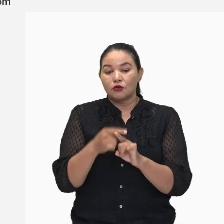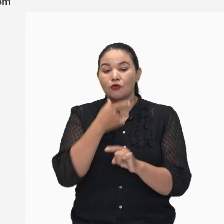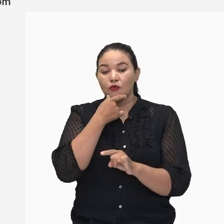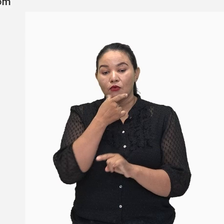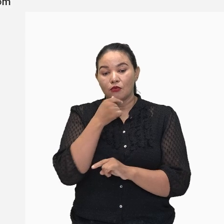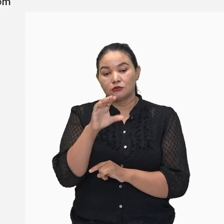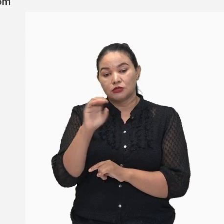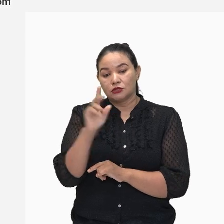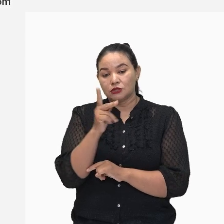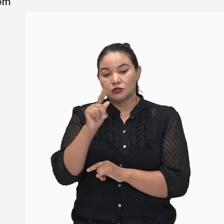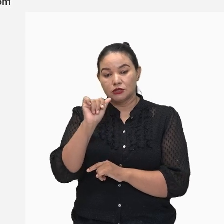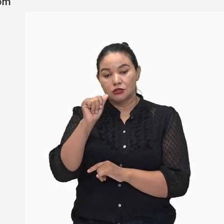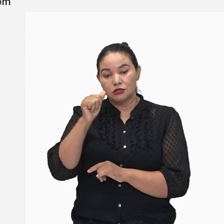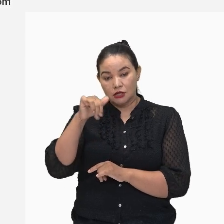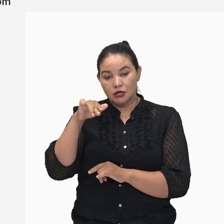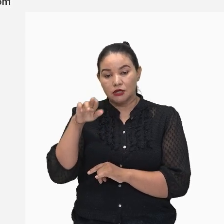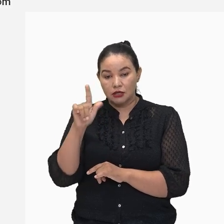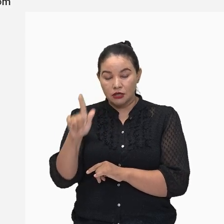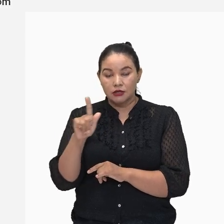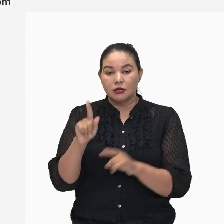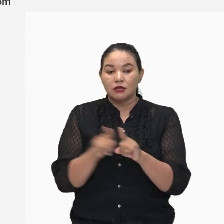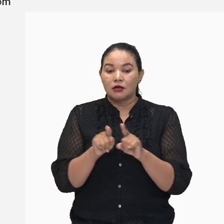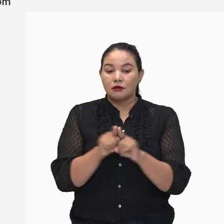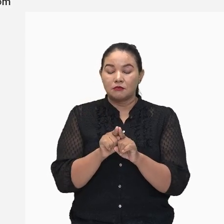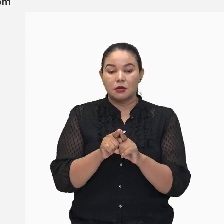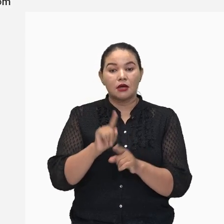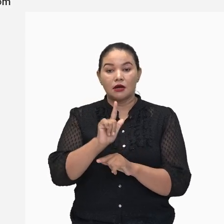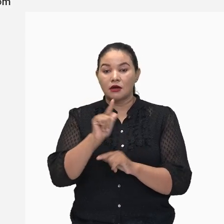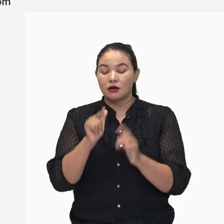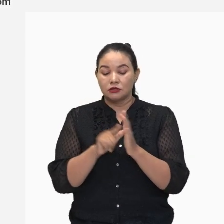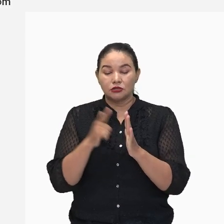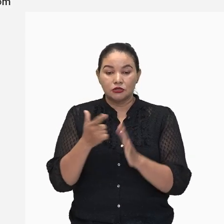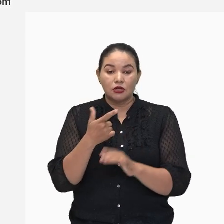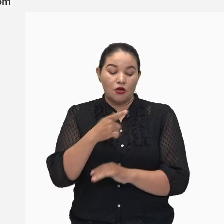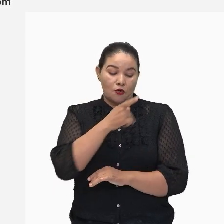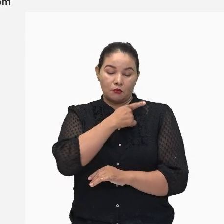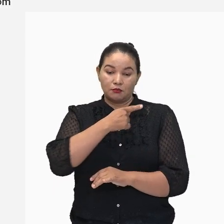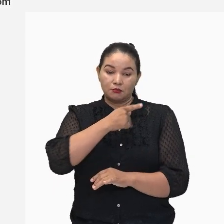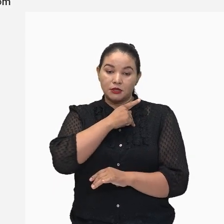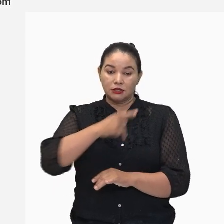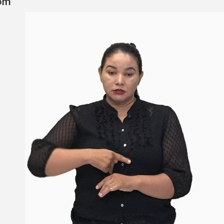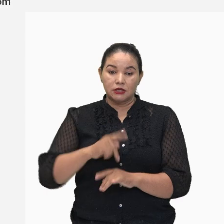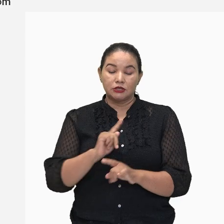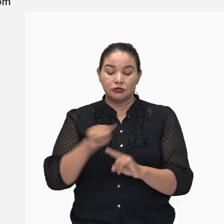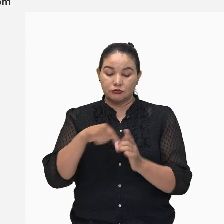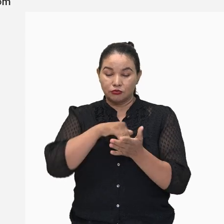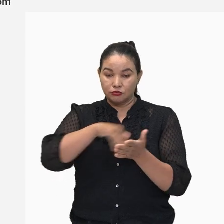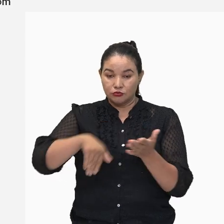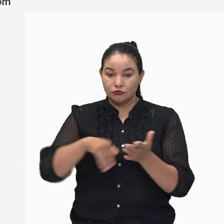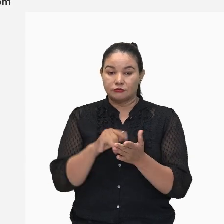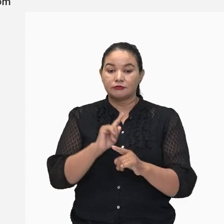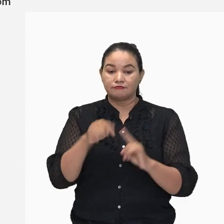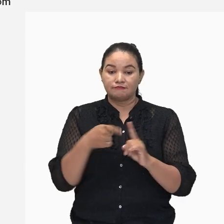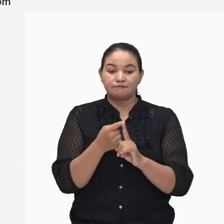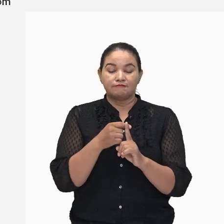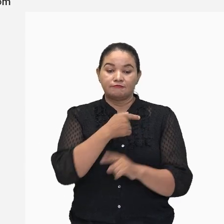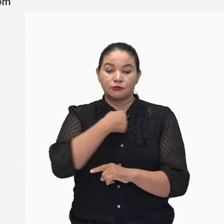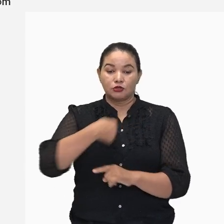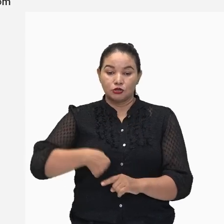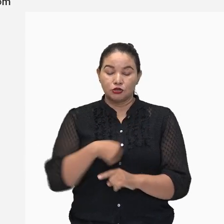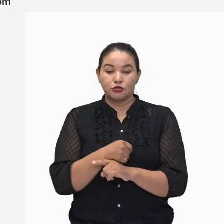Kai-shek, presidente deposto na época ali da chamada China nacionalista. E